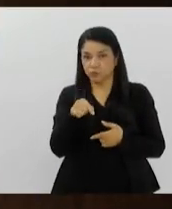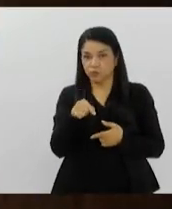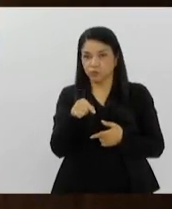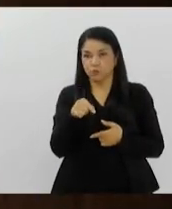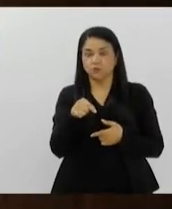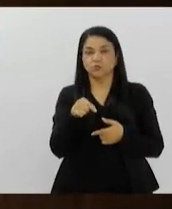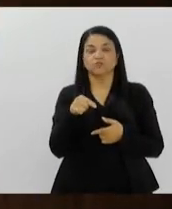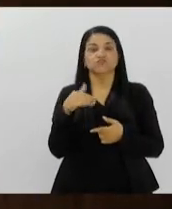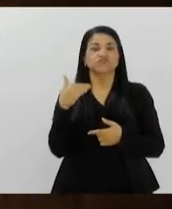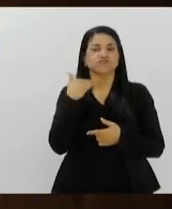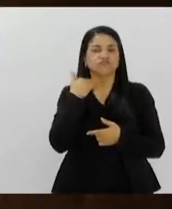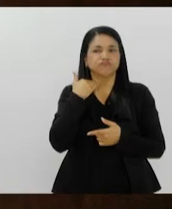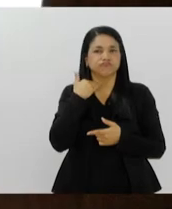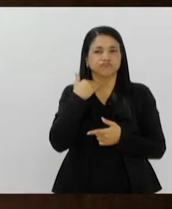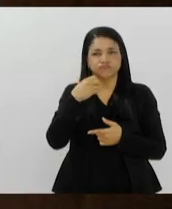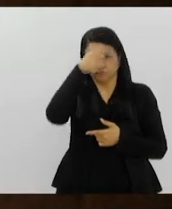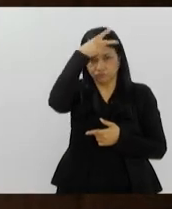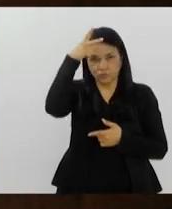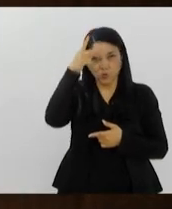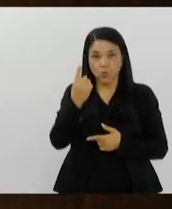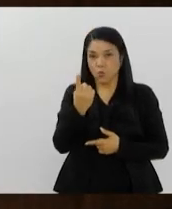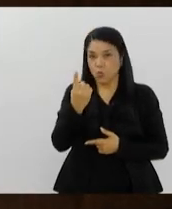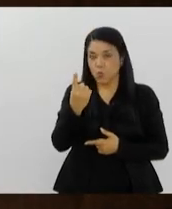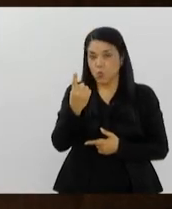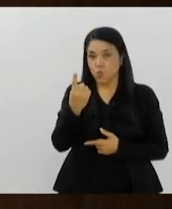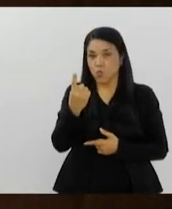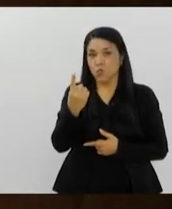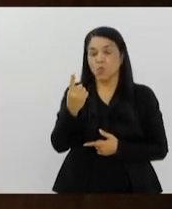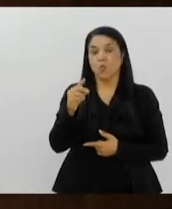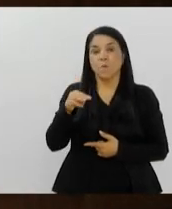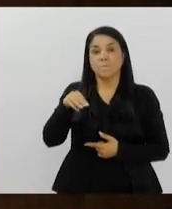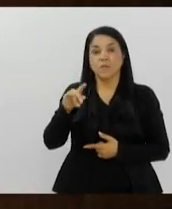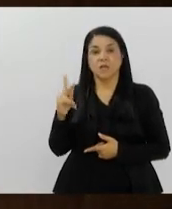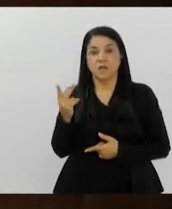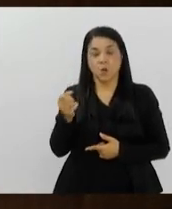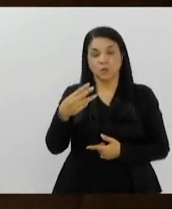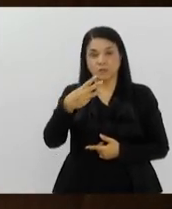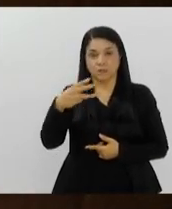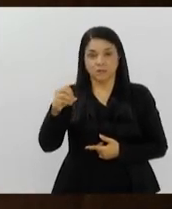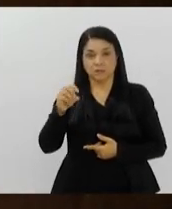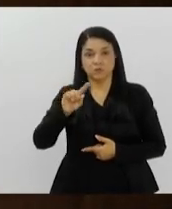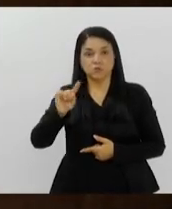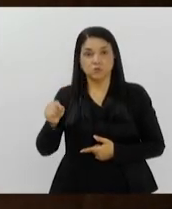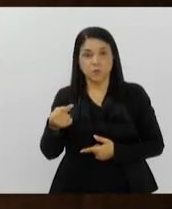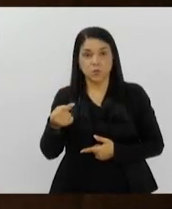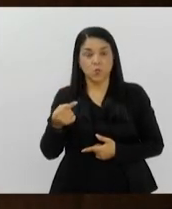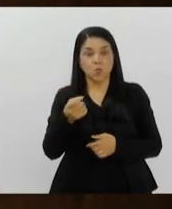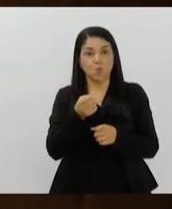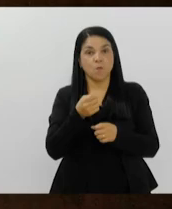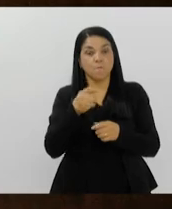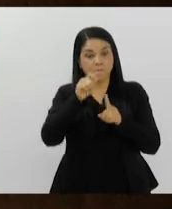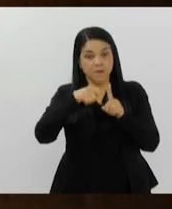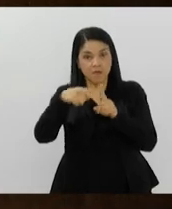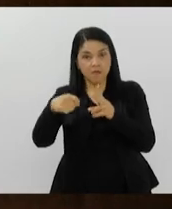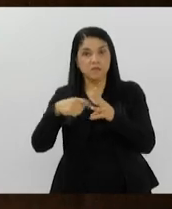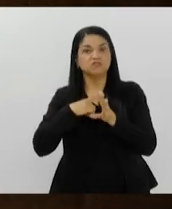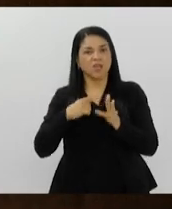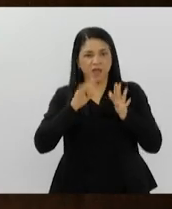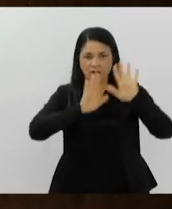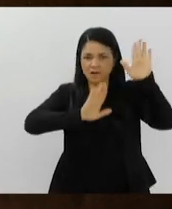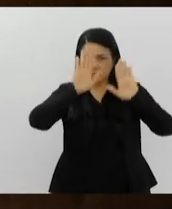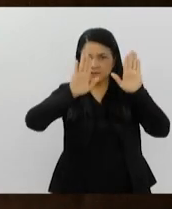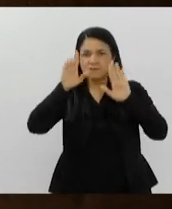aos cofres públicos 1 milhão e 300 mil por mês, totalizando 18 milhões ano, e que já existe uma licitação com